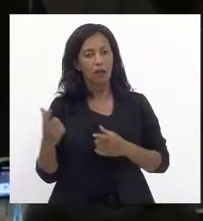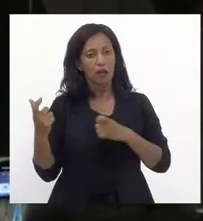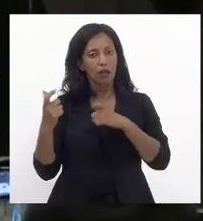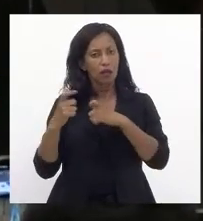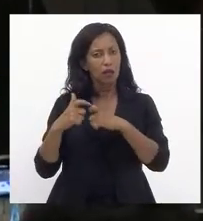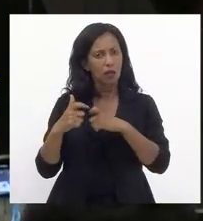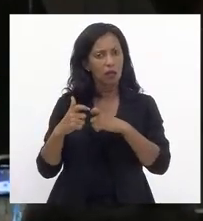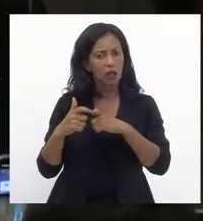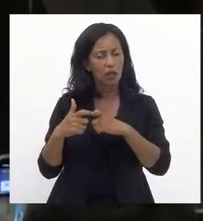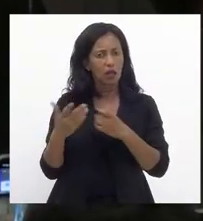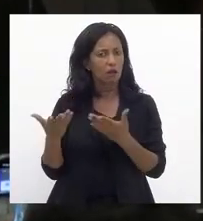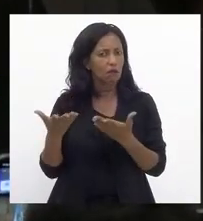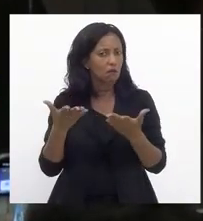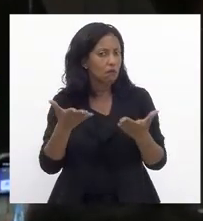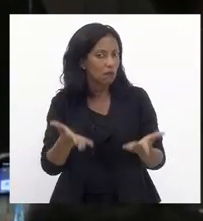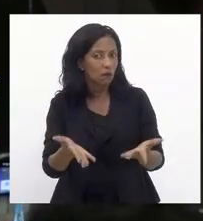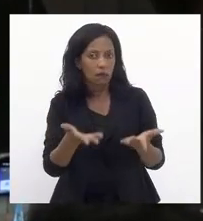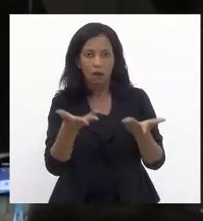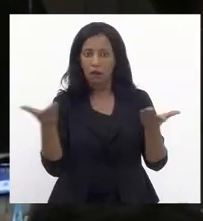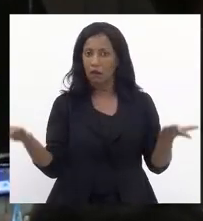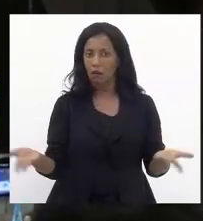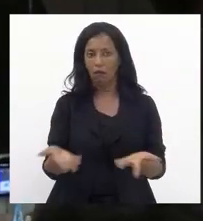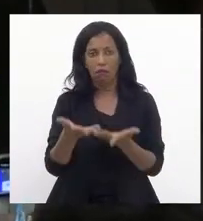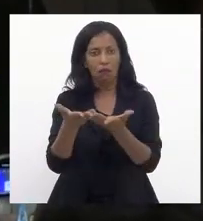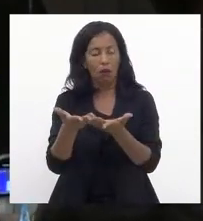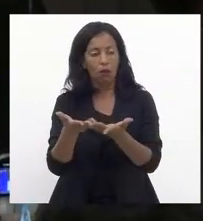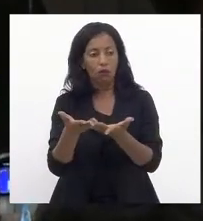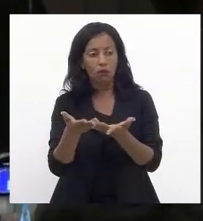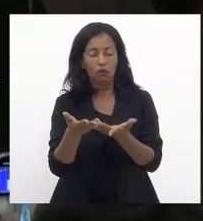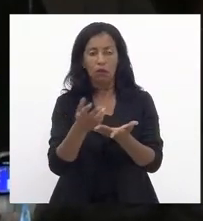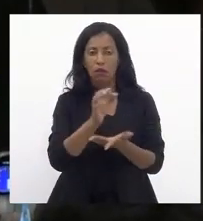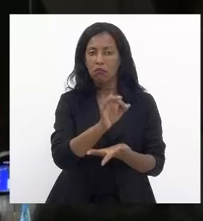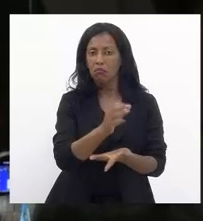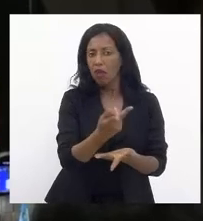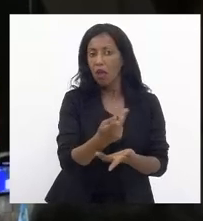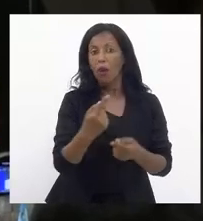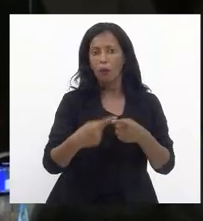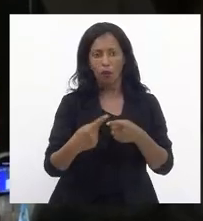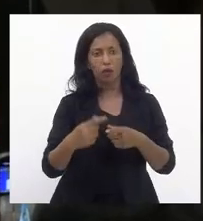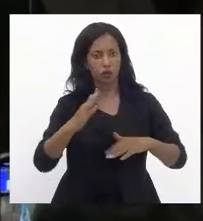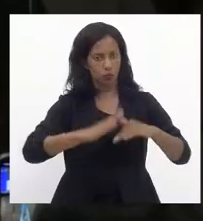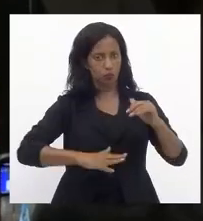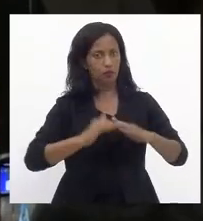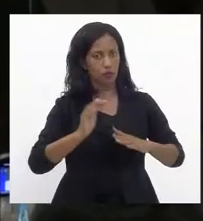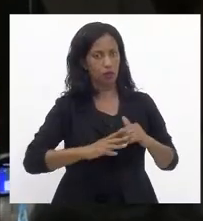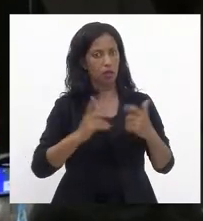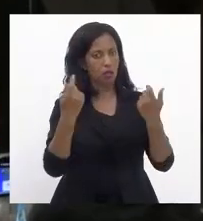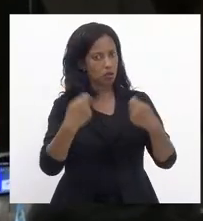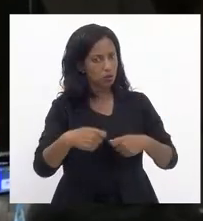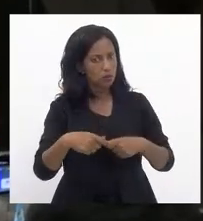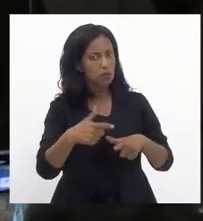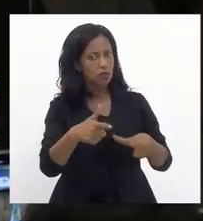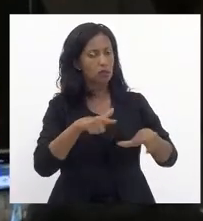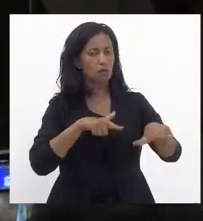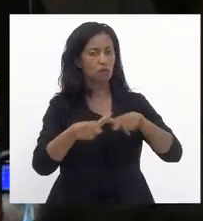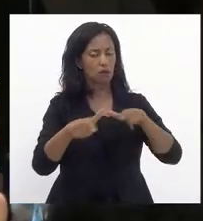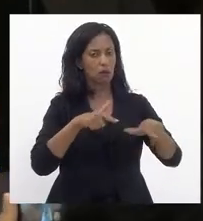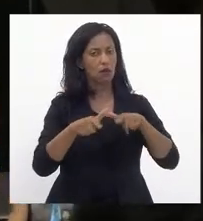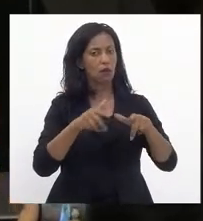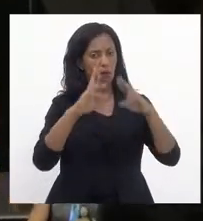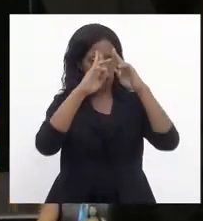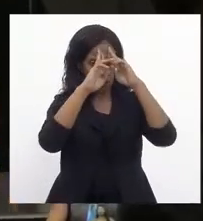médicos. Não que isso fosse o certo, porque os nossos profissionais de saúde, eles precisam trabalhar